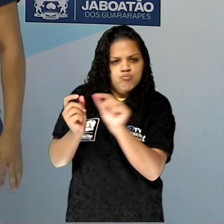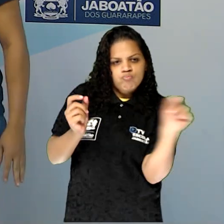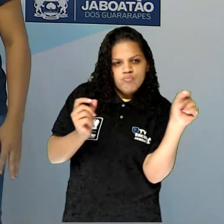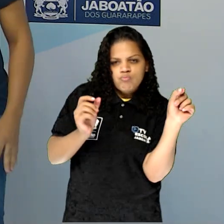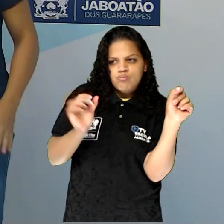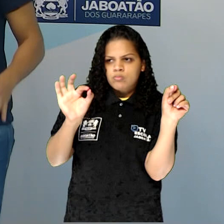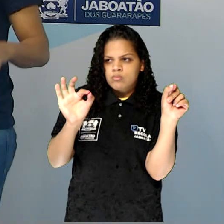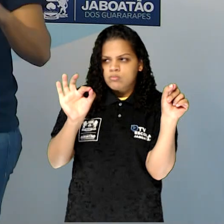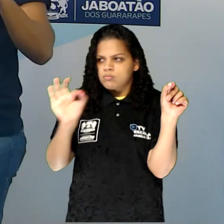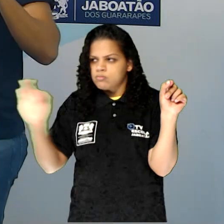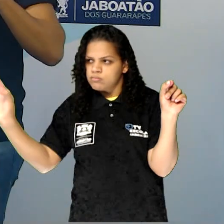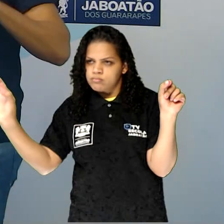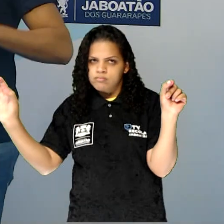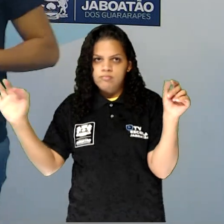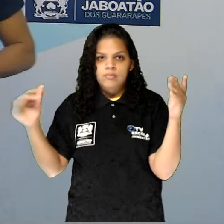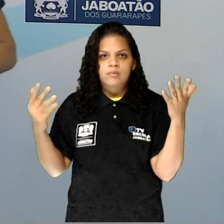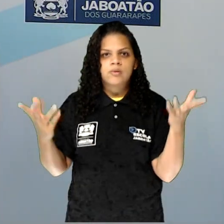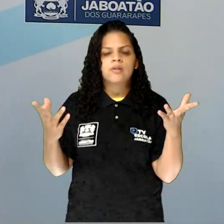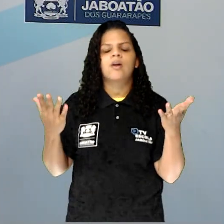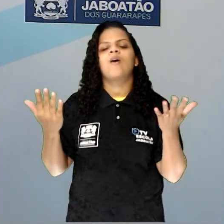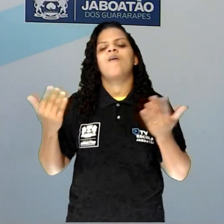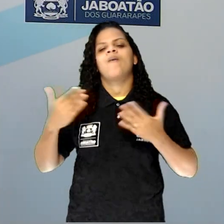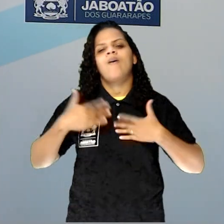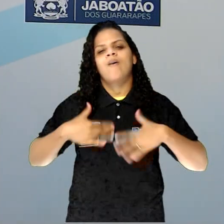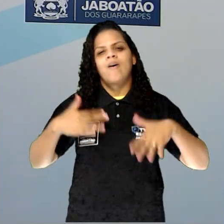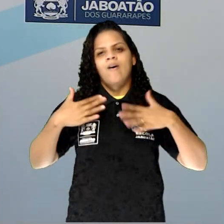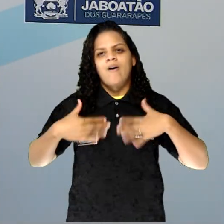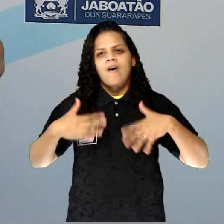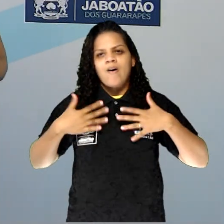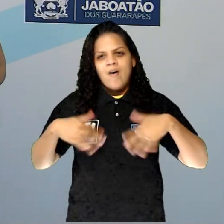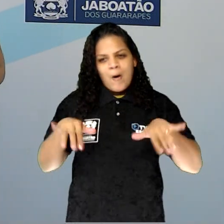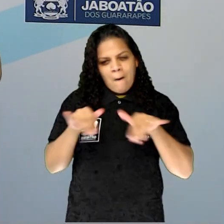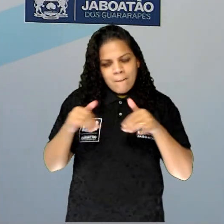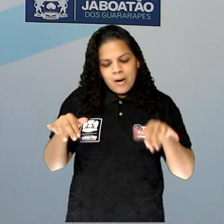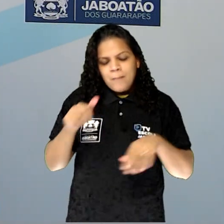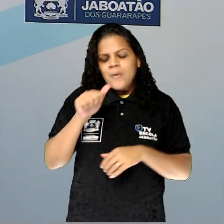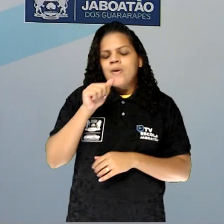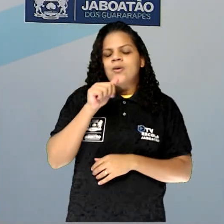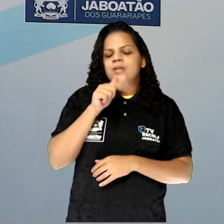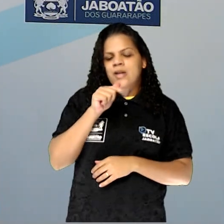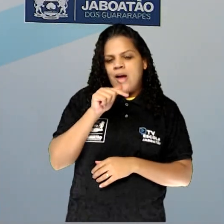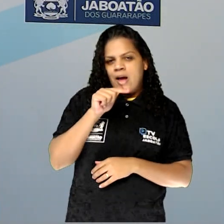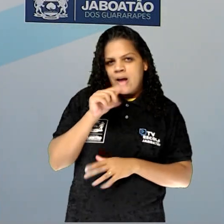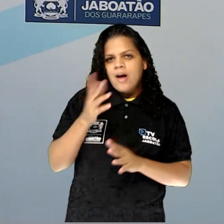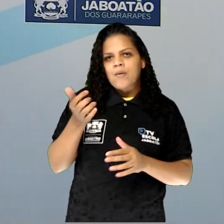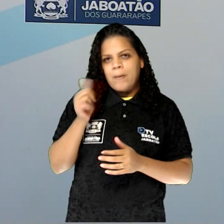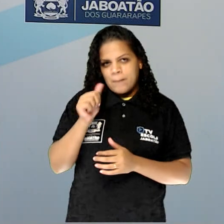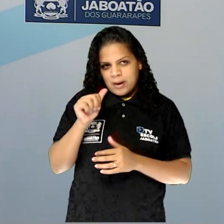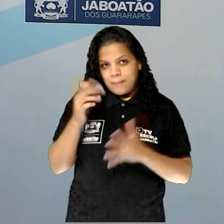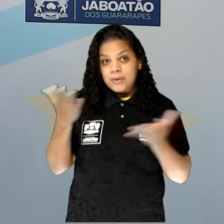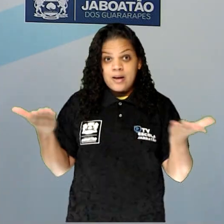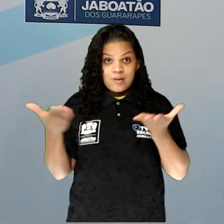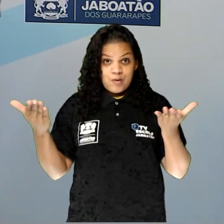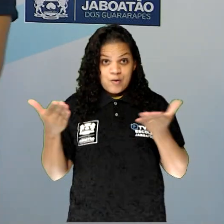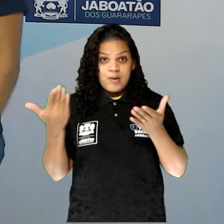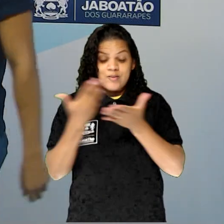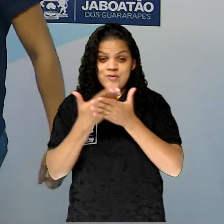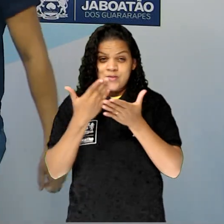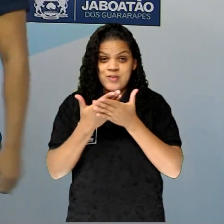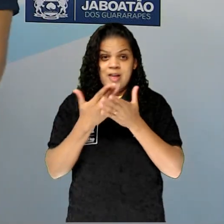Em ambos agora respira um pouco tomar um pouco de água que nós vamos estudar ângulos